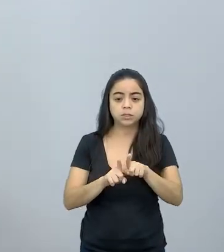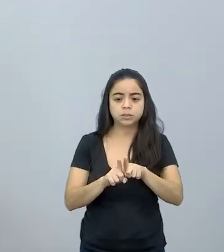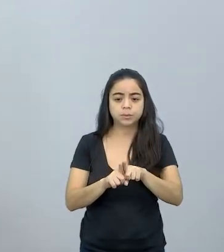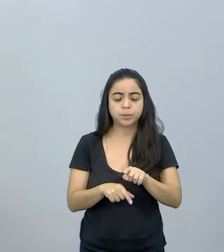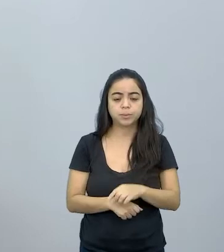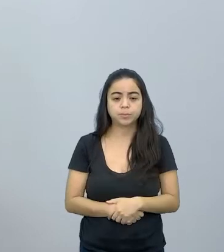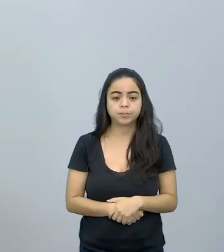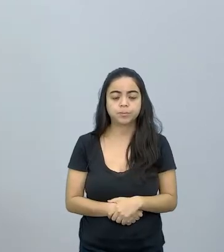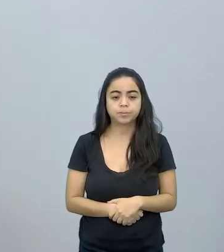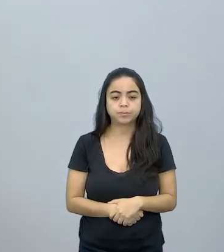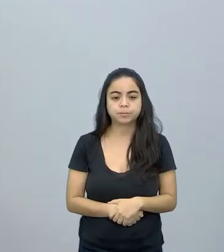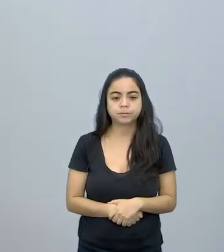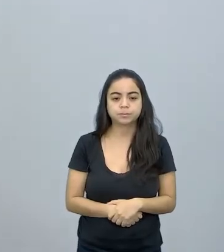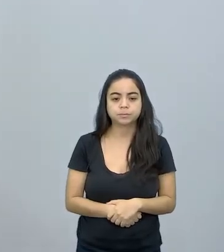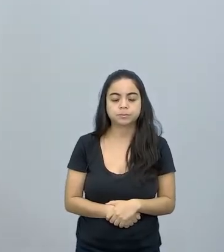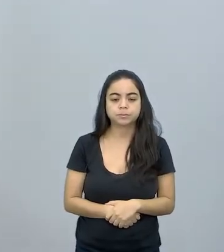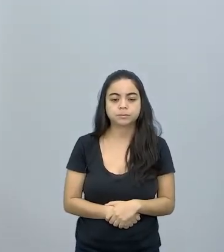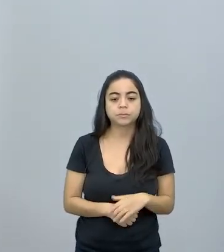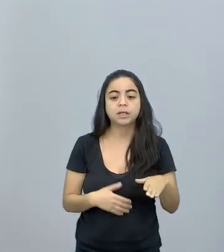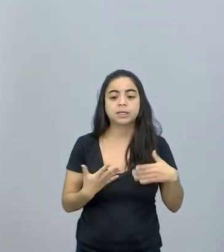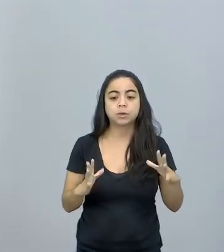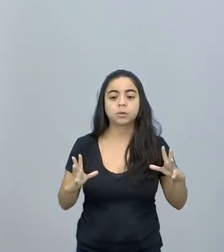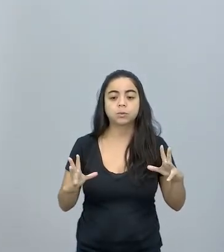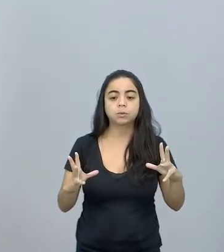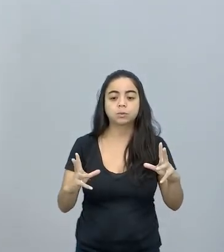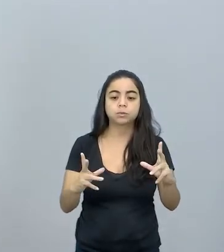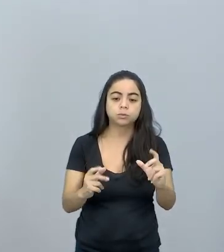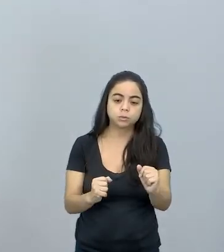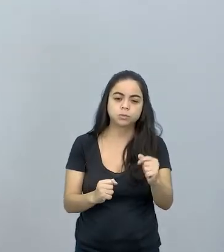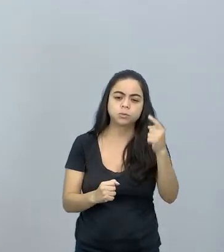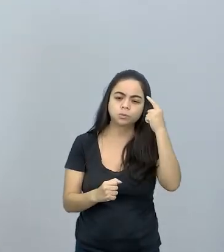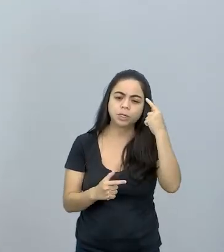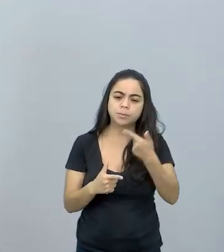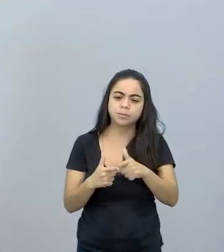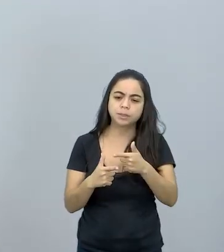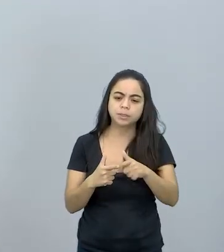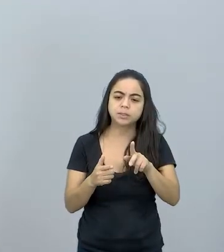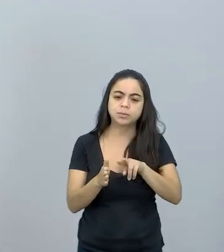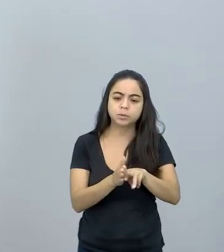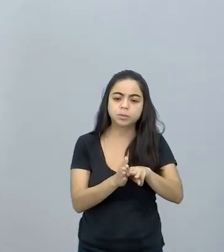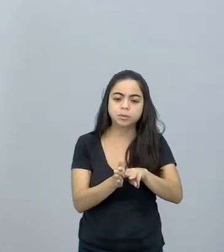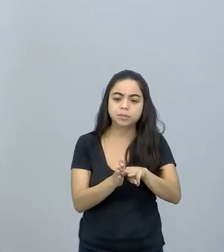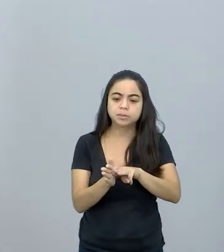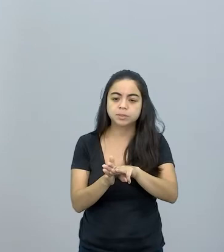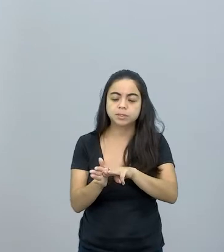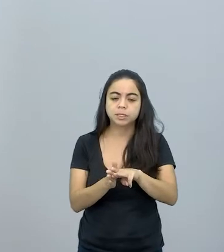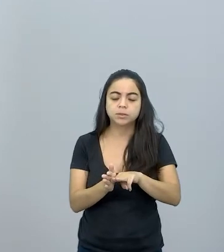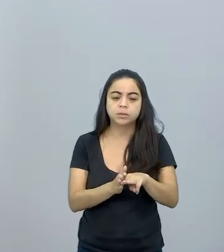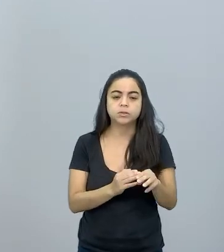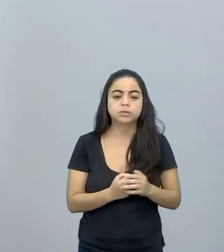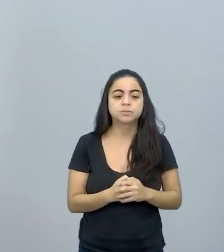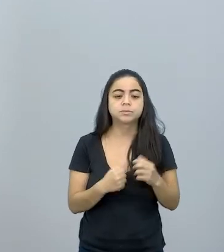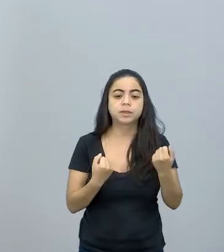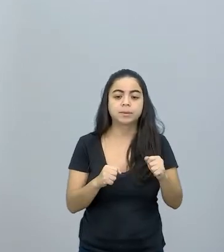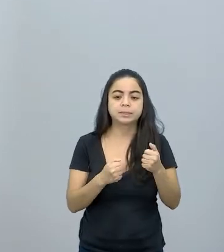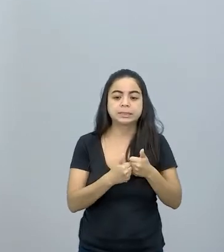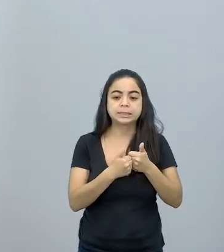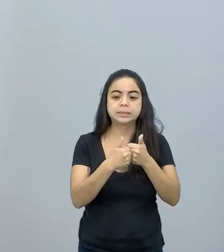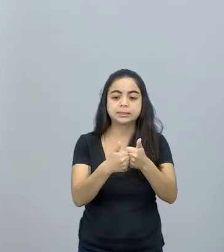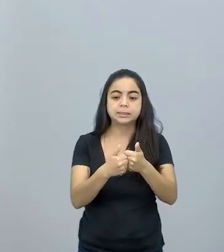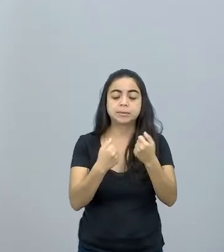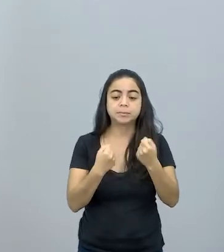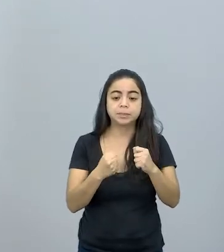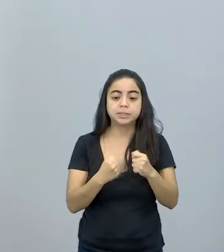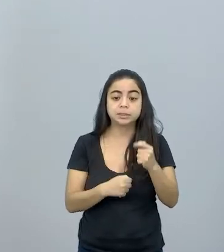meu, né? Então, são todas questões metodológicas, né, que nós temos que seguir, que nós temos